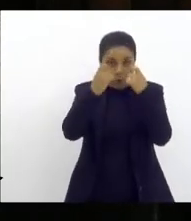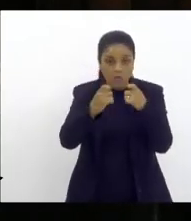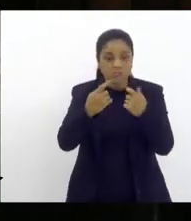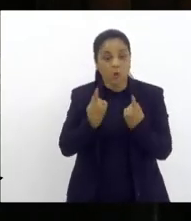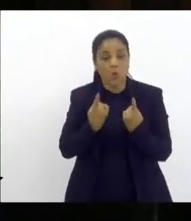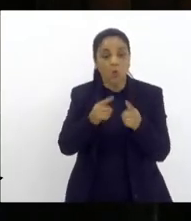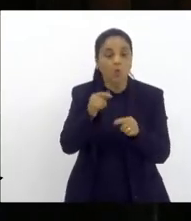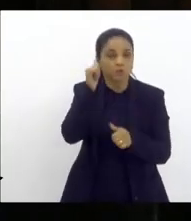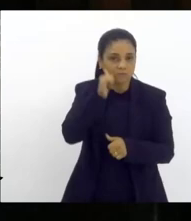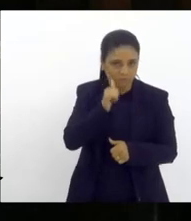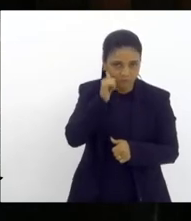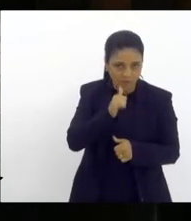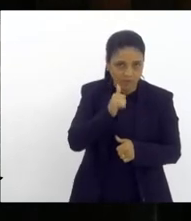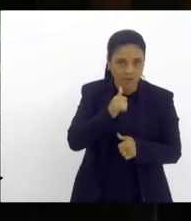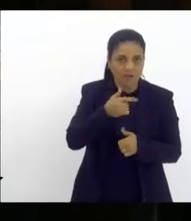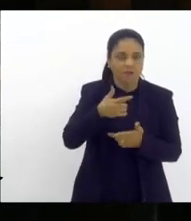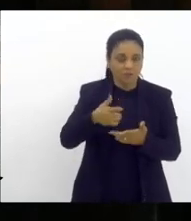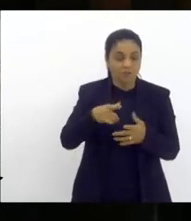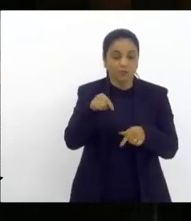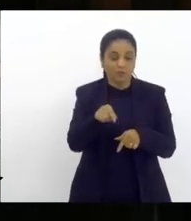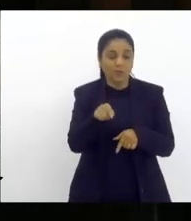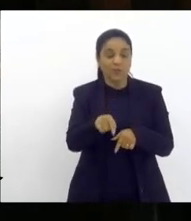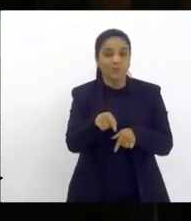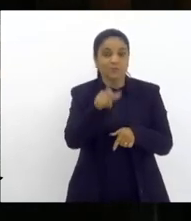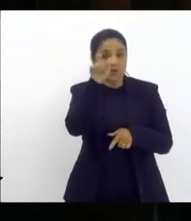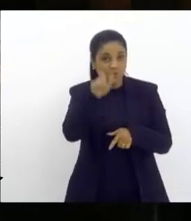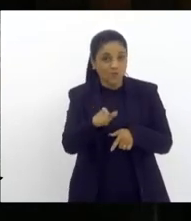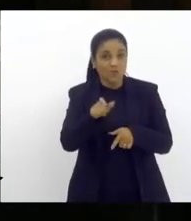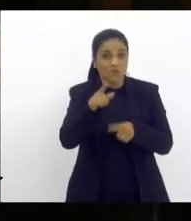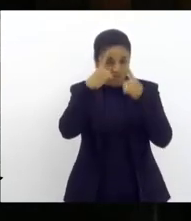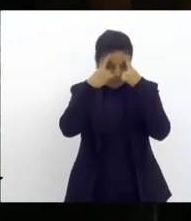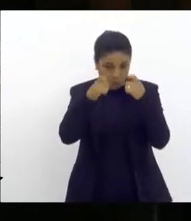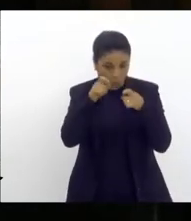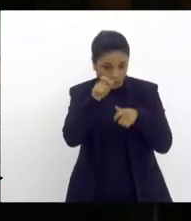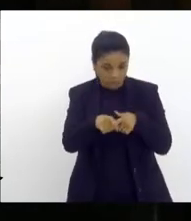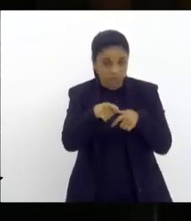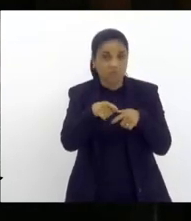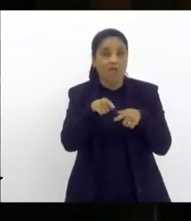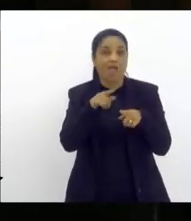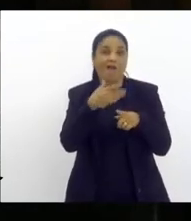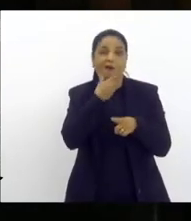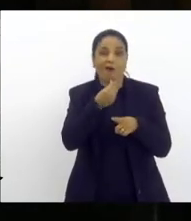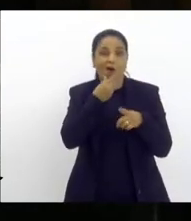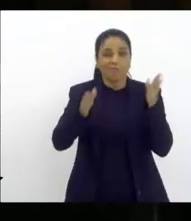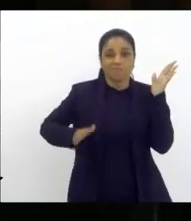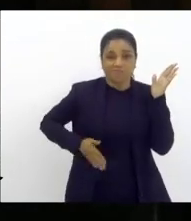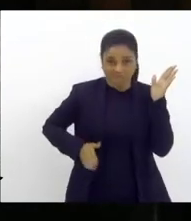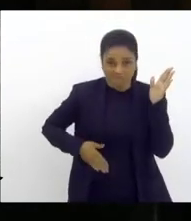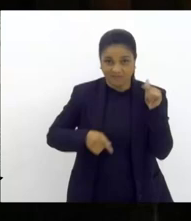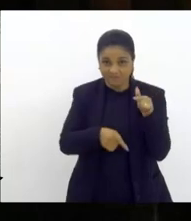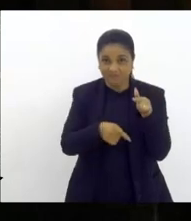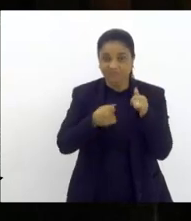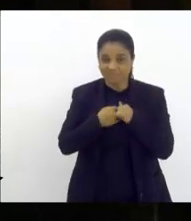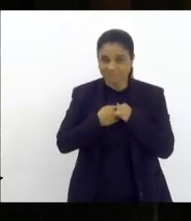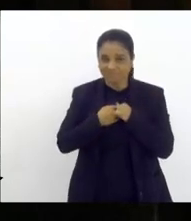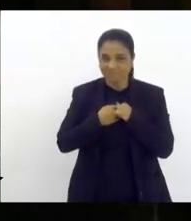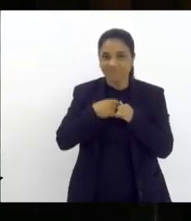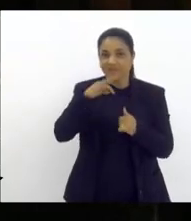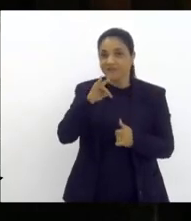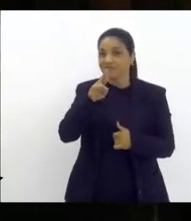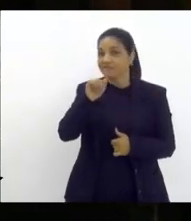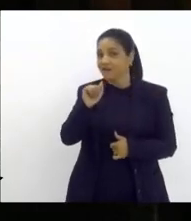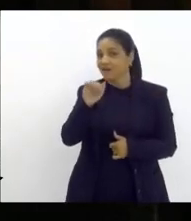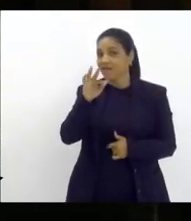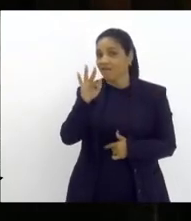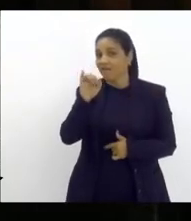de direitos humanos quando violador é um traficante a única questão que eu faço pontual aqui faço questão de subir essa